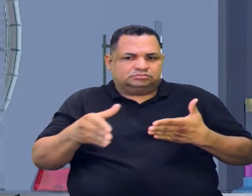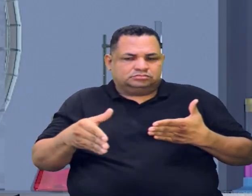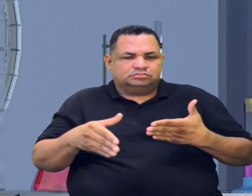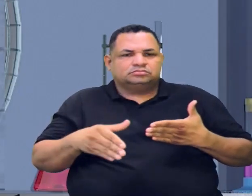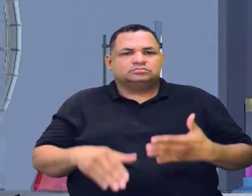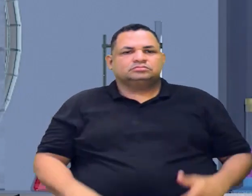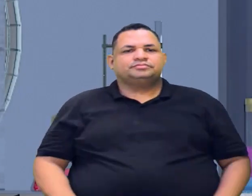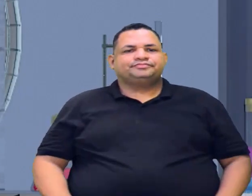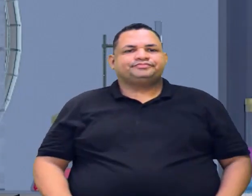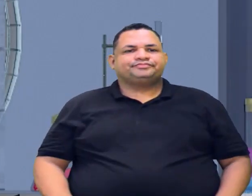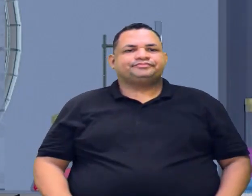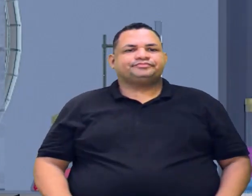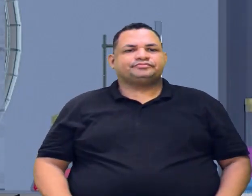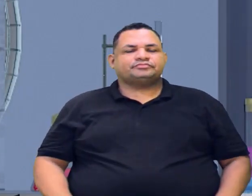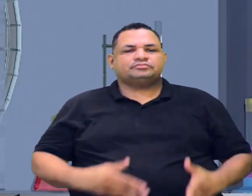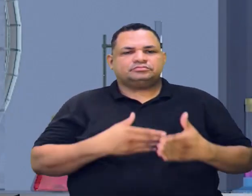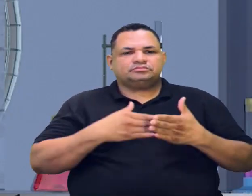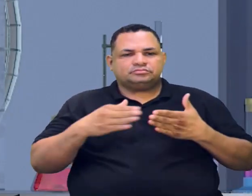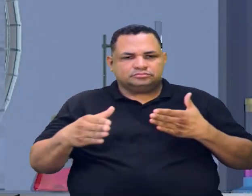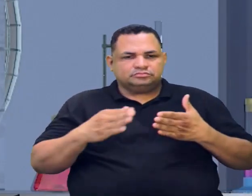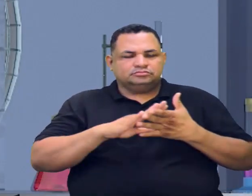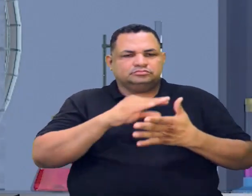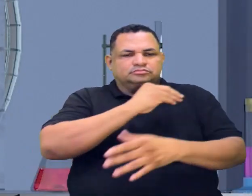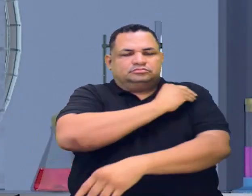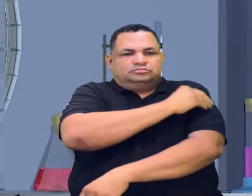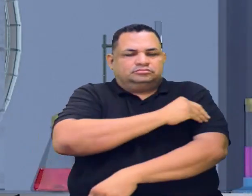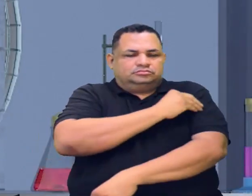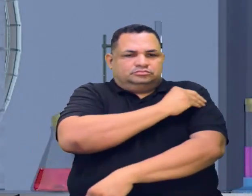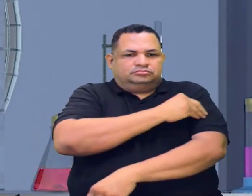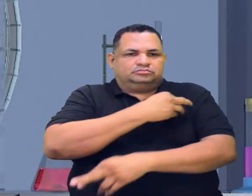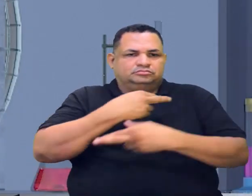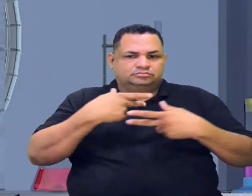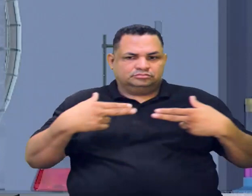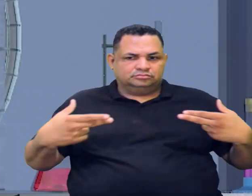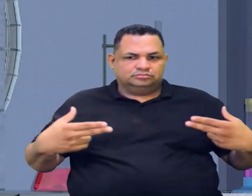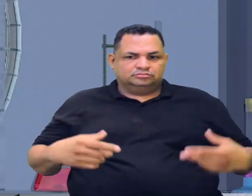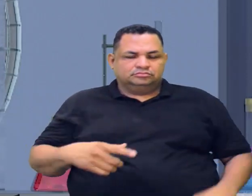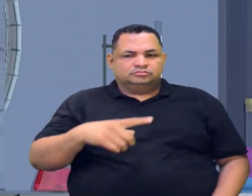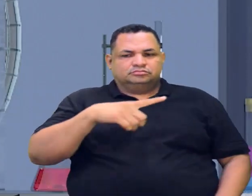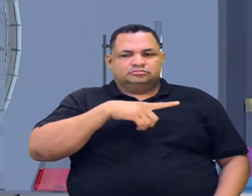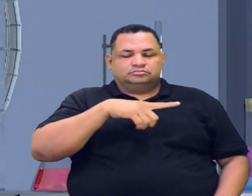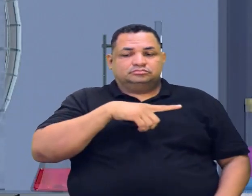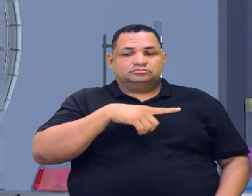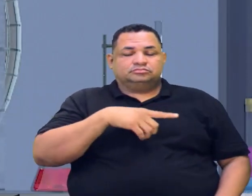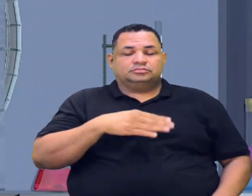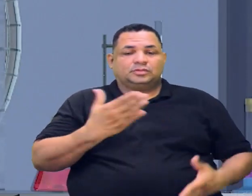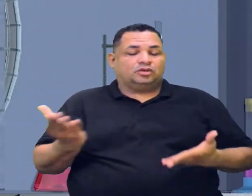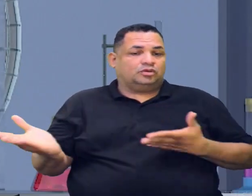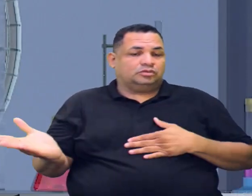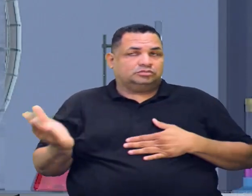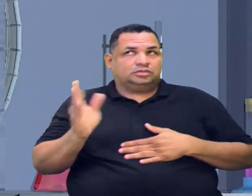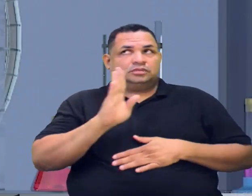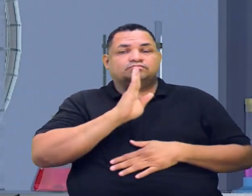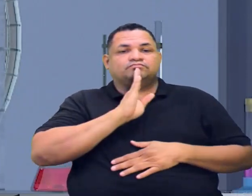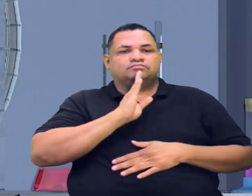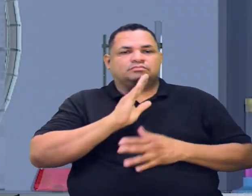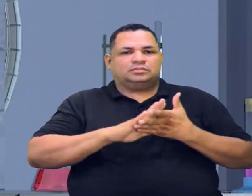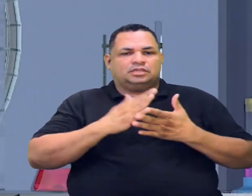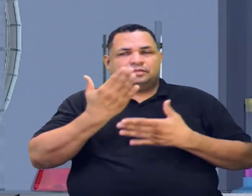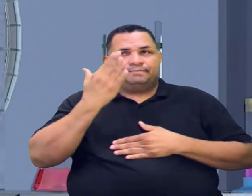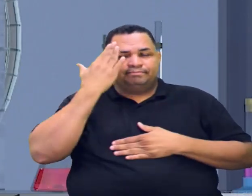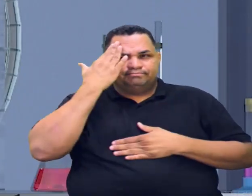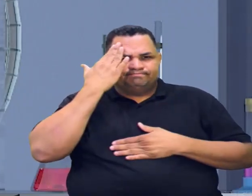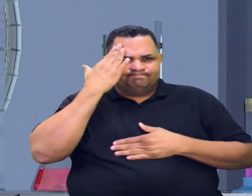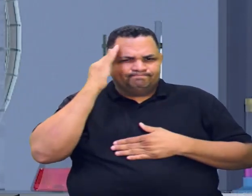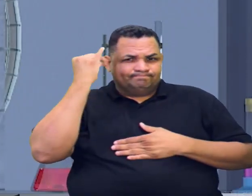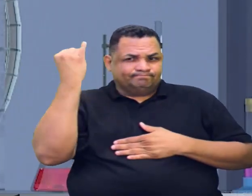fala obtenção de álcools. Tranquilo? Então aqui a gente vai conhecer, e é fundamental que você